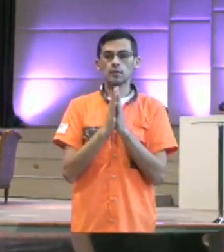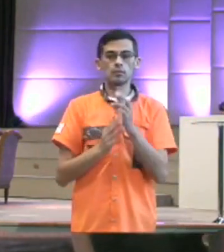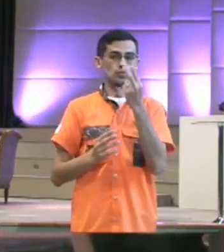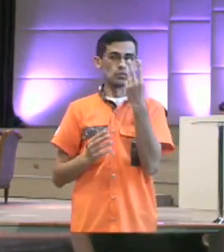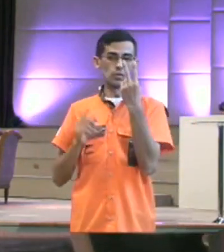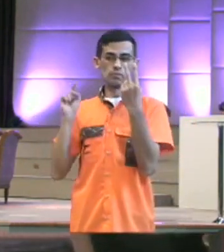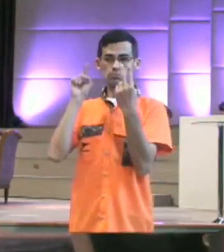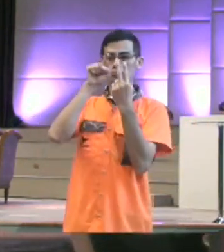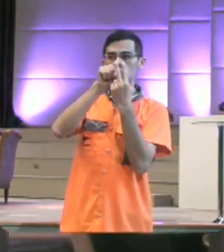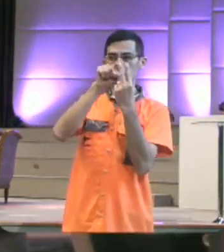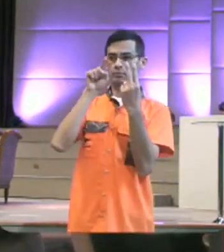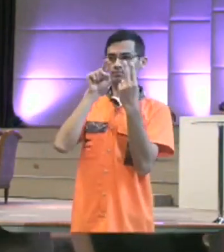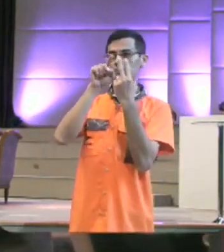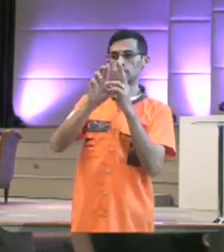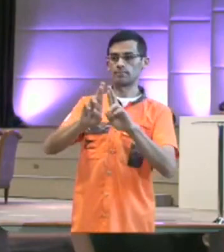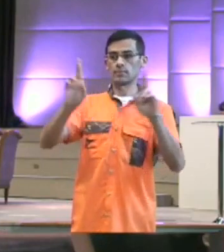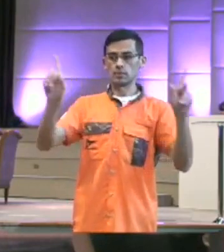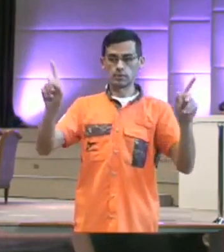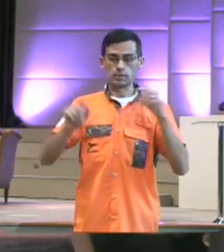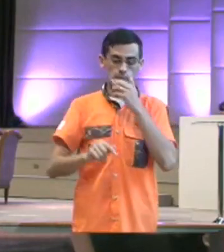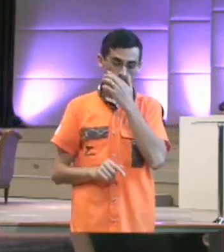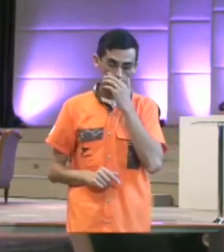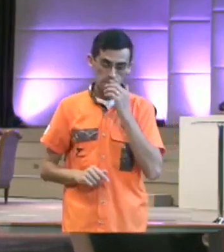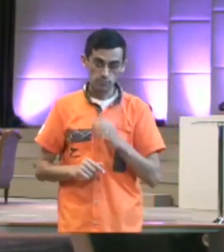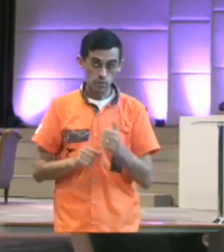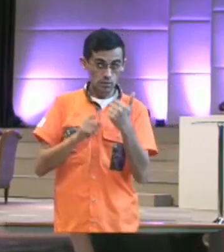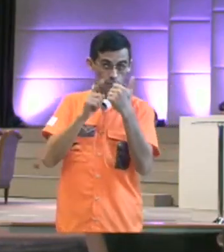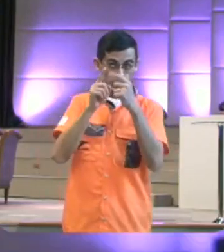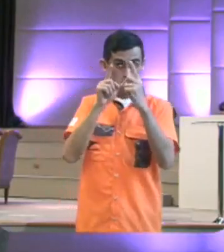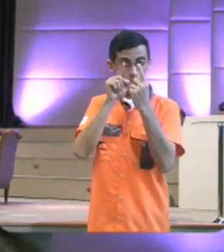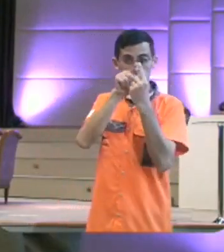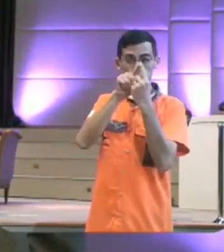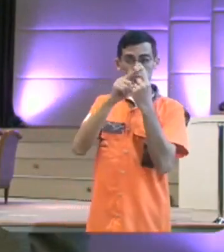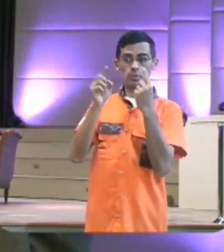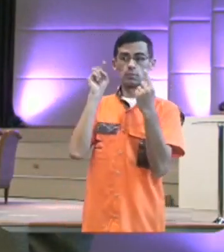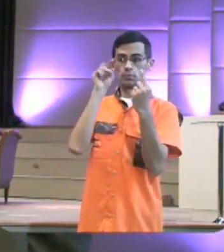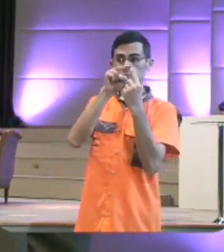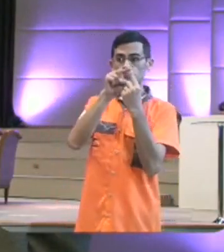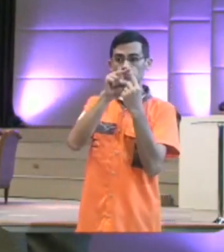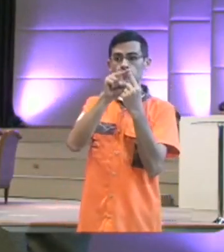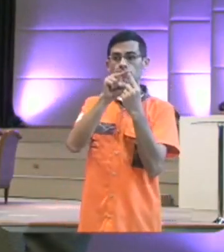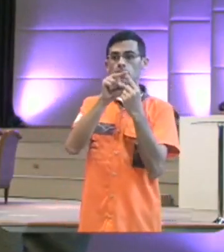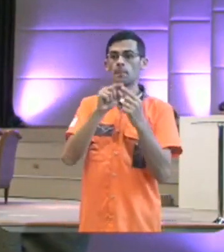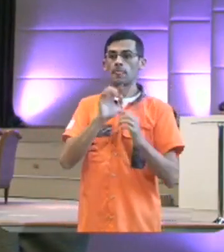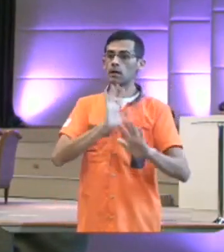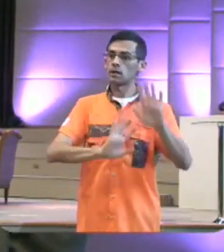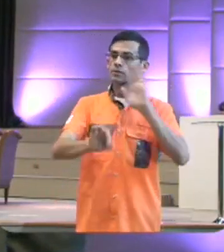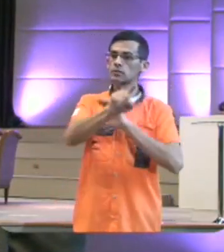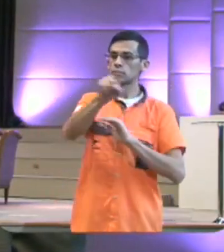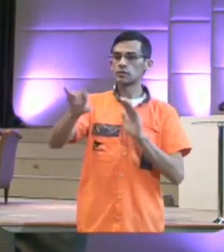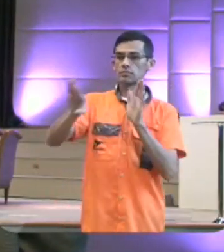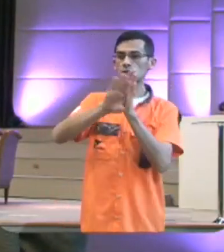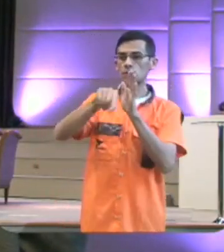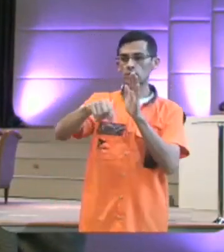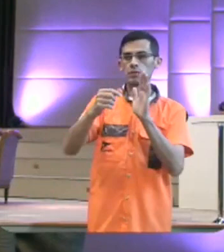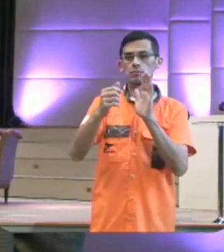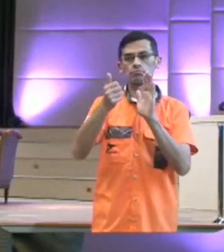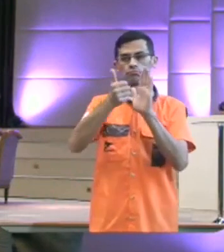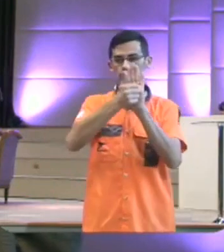dois aspectos diferentes. O primeiro aspecto: talvez você tenha chegado